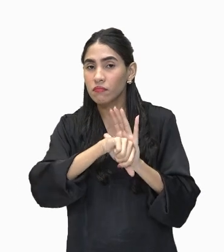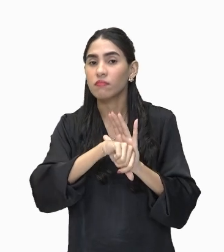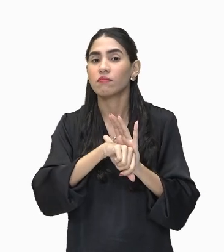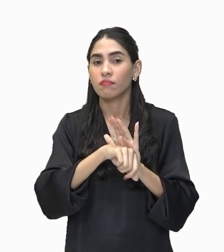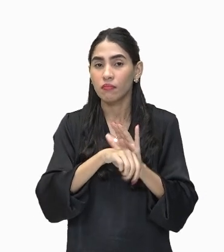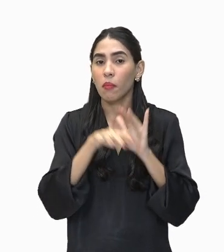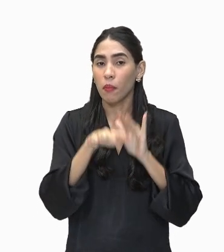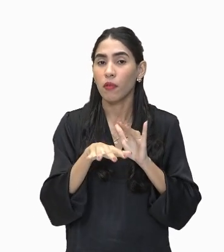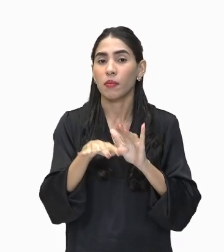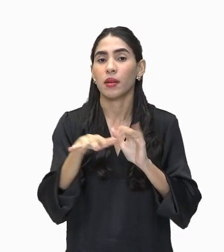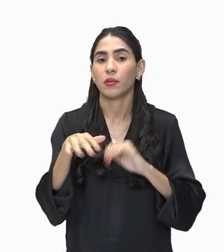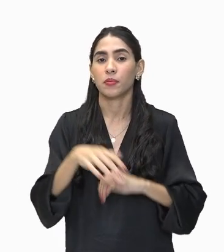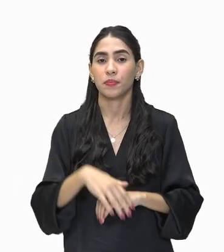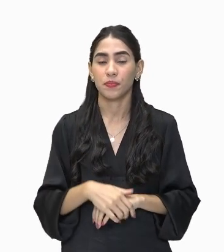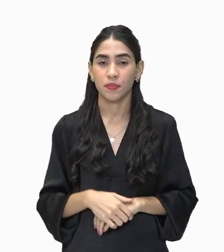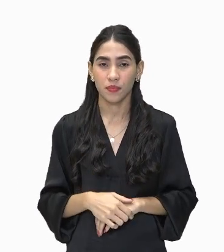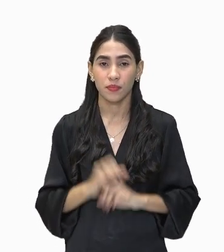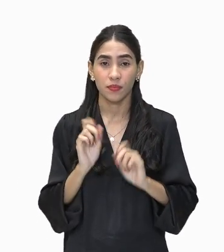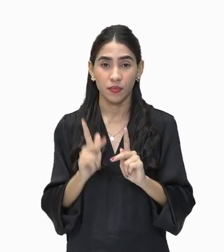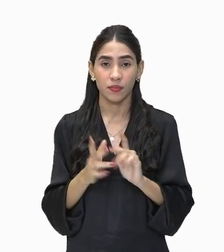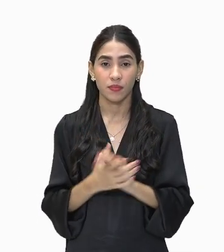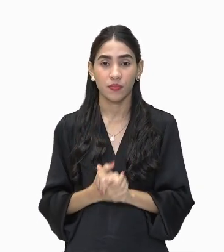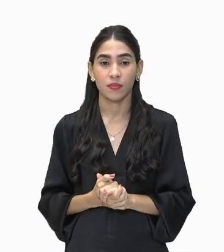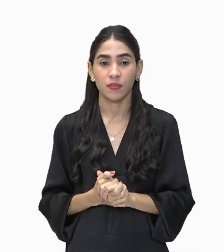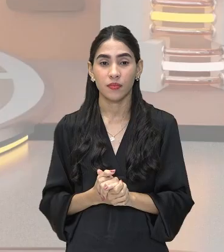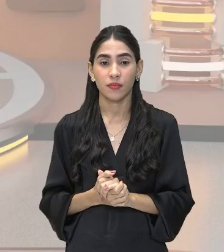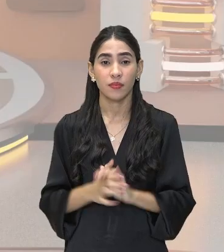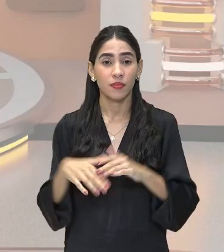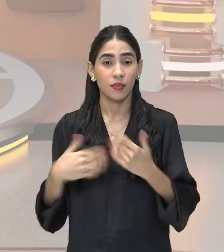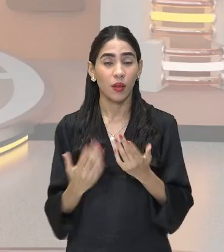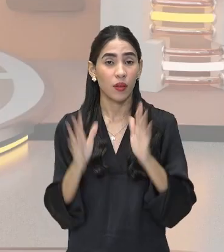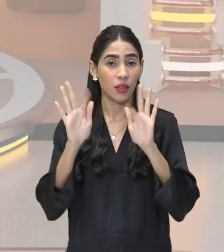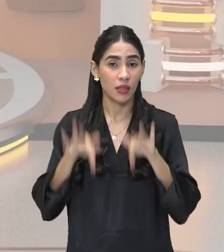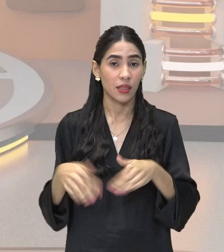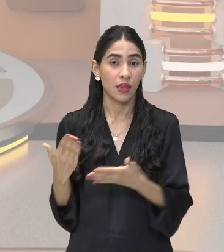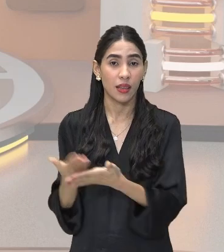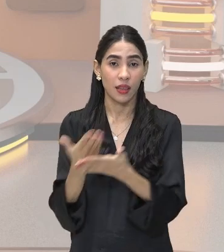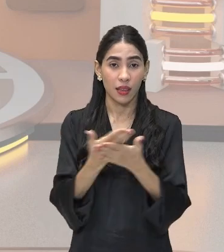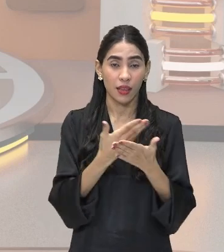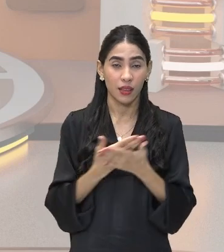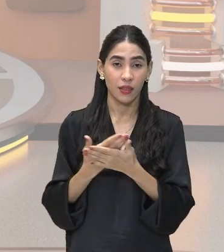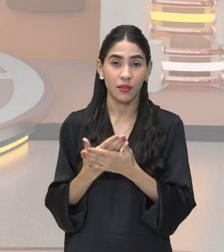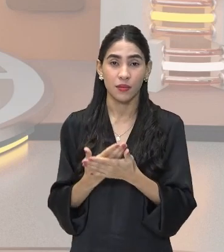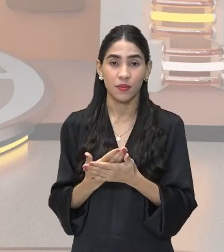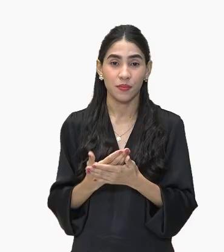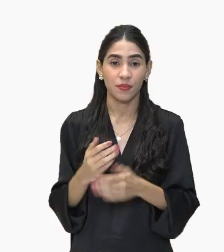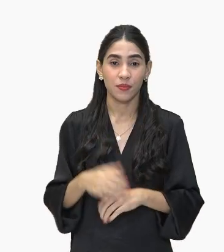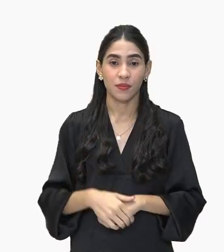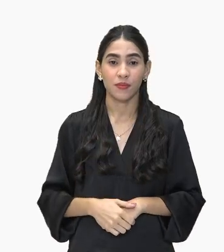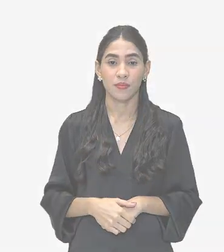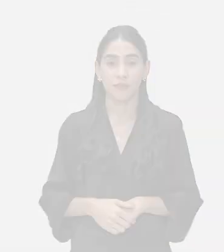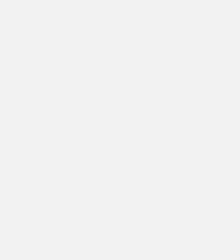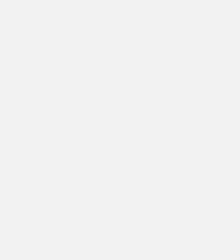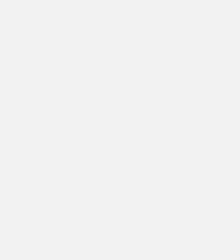esses movimentos, certo? Muito bem. E aí, assim, a gente encerra a nossa aula.